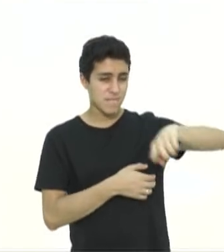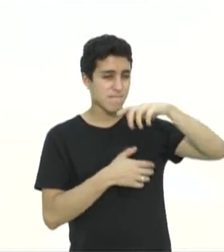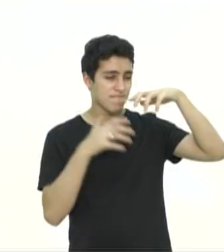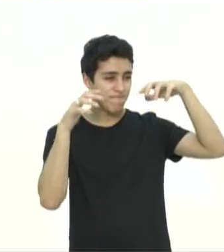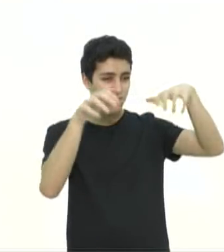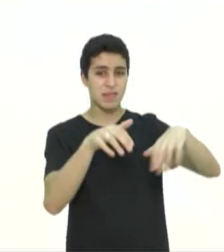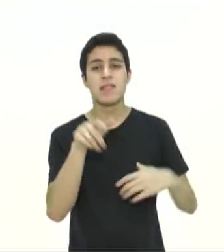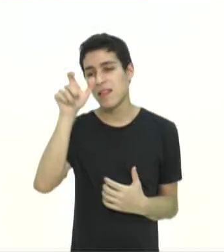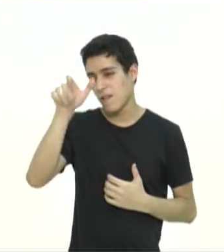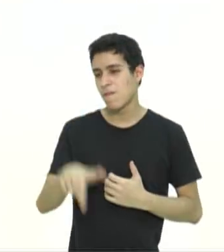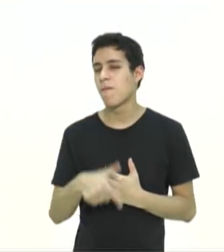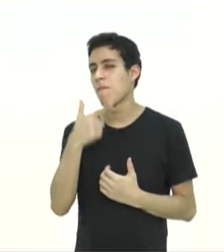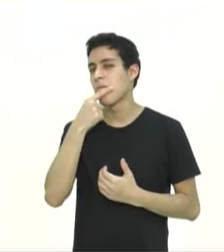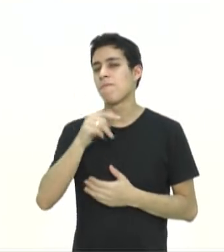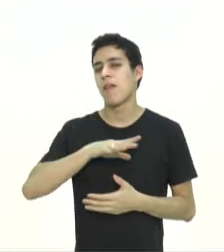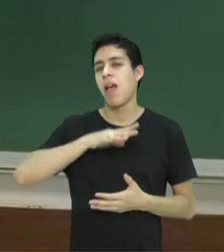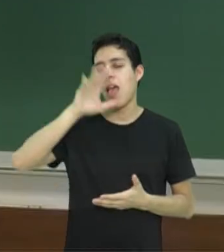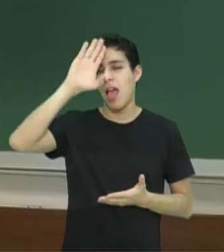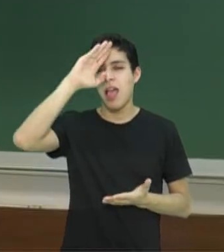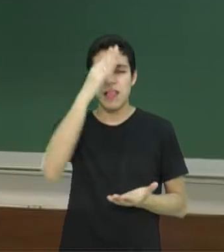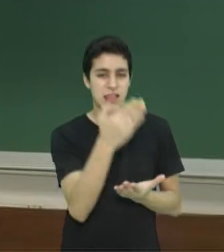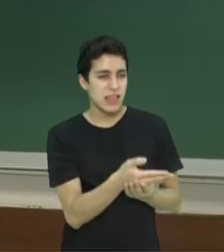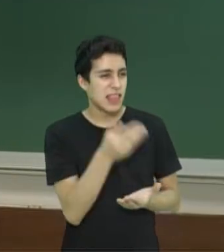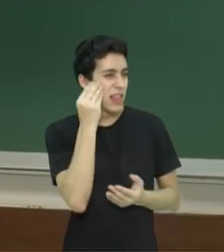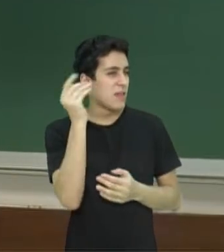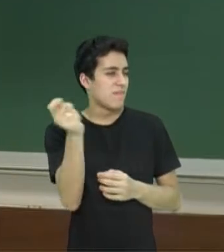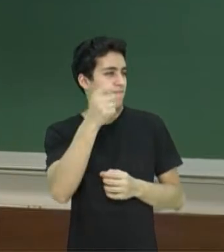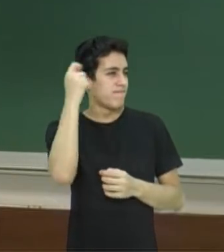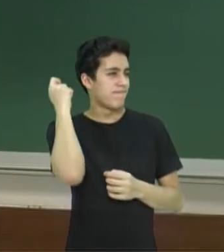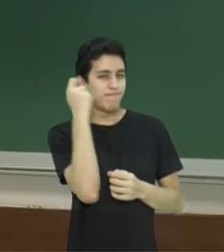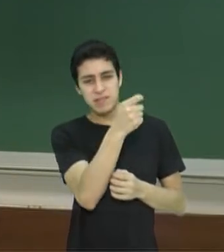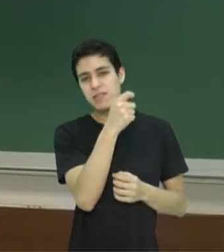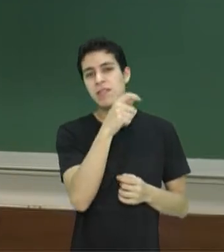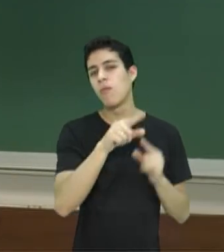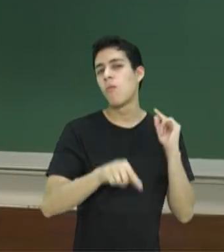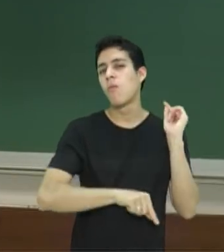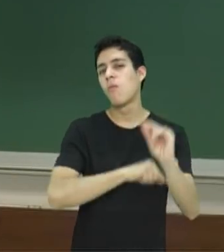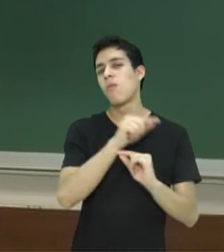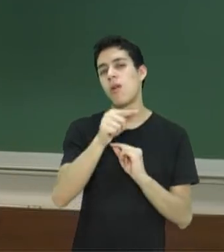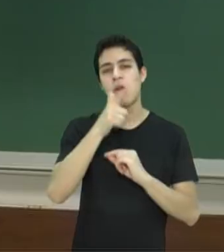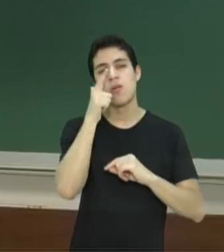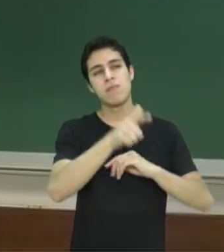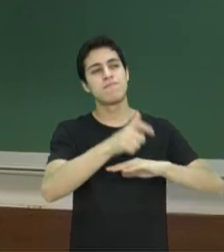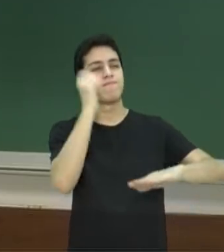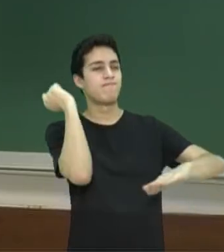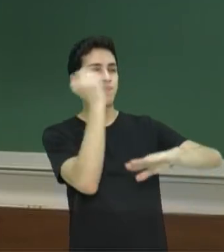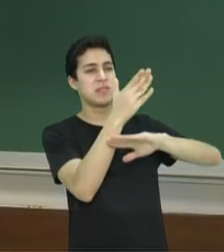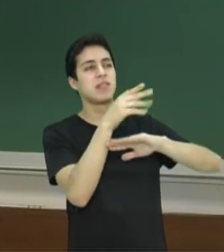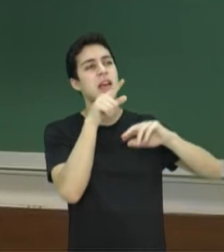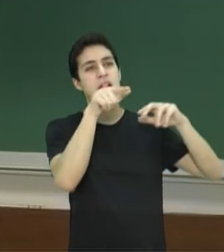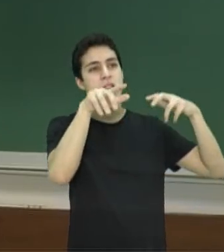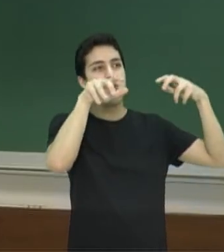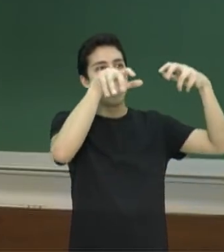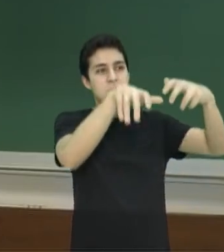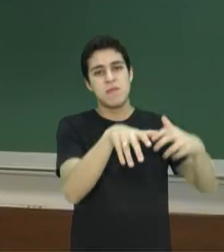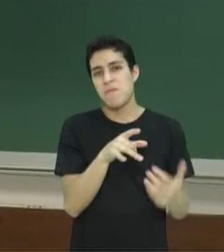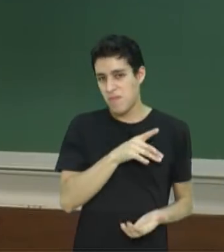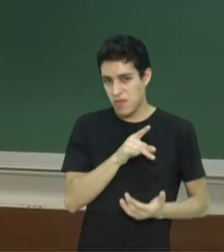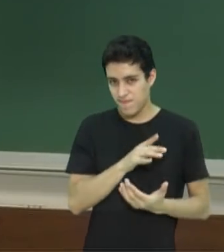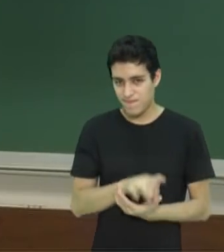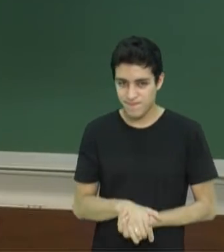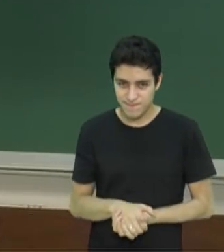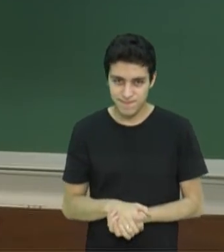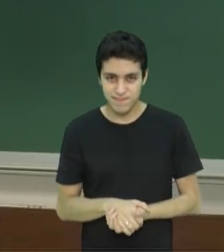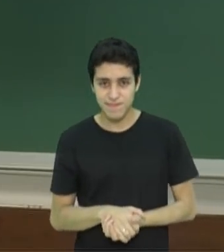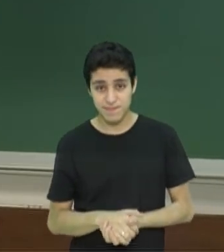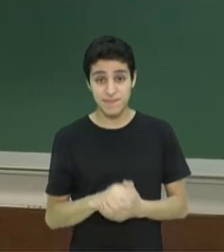Então ele estava bastante confiante de que ele ia conseguir lançar o feitiço e que ele ia dominar ali aquele maior medo dele.